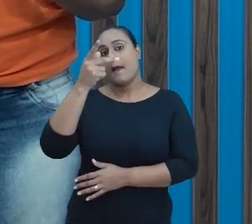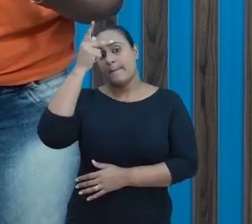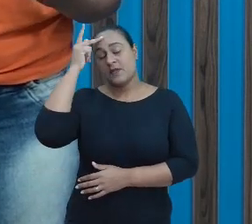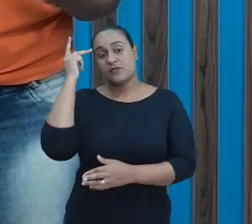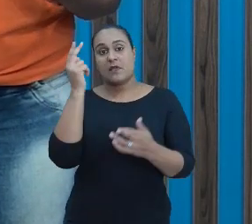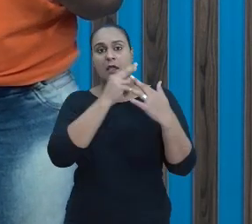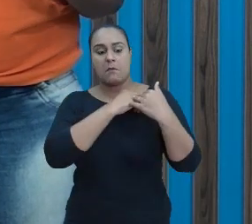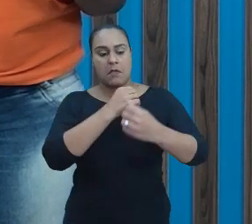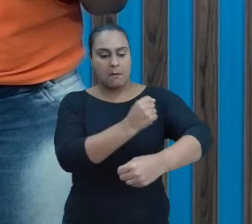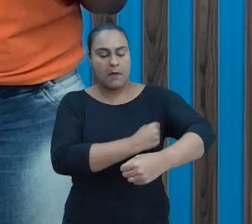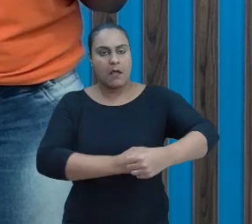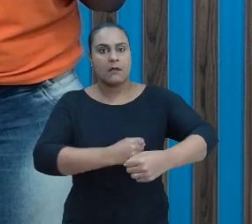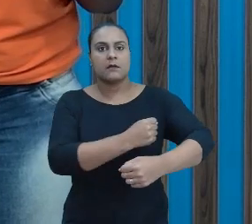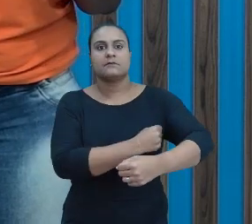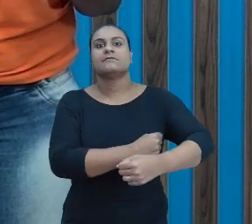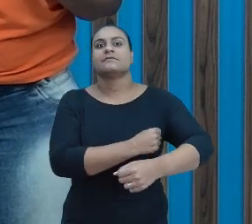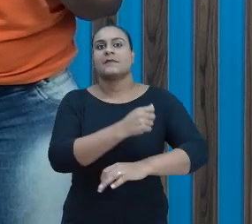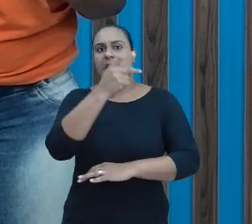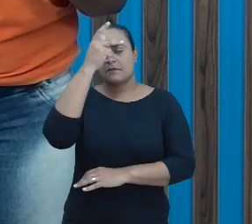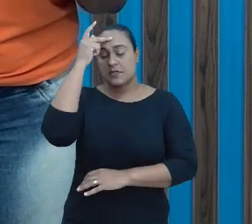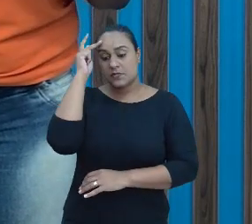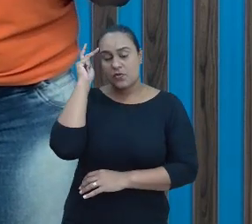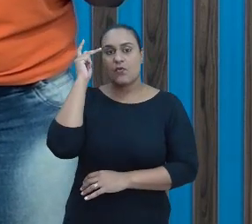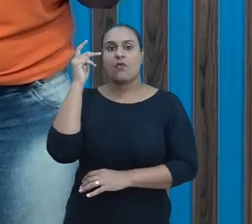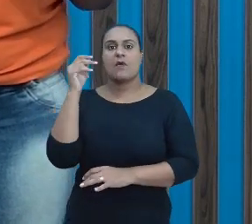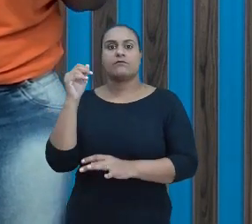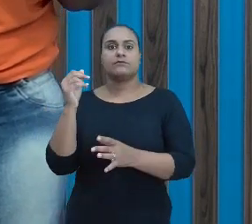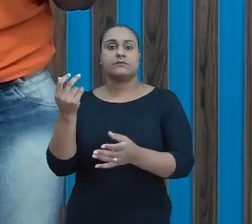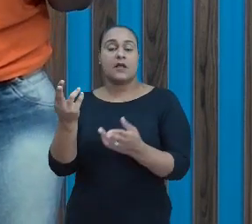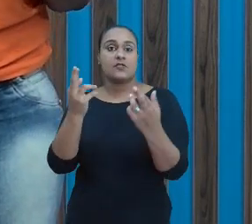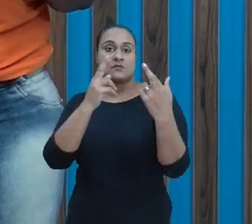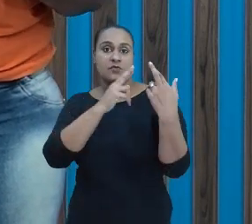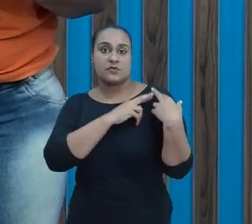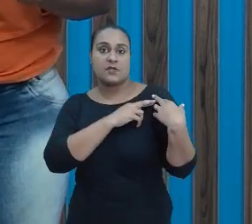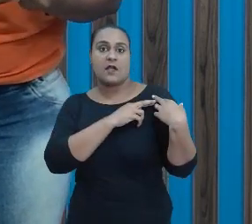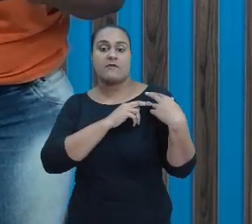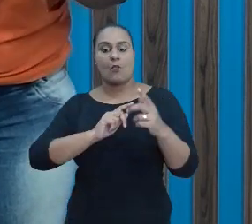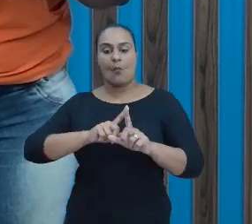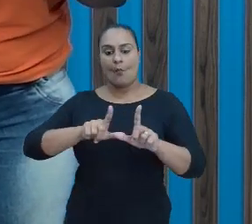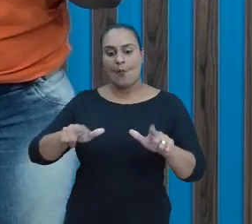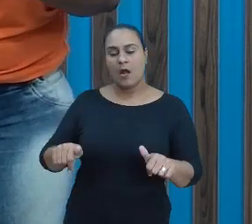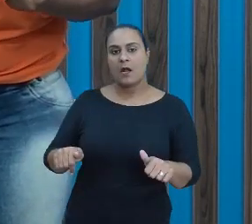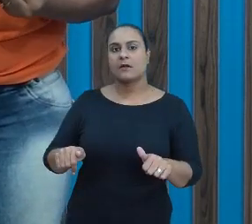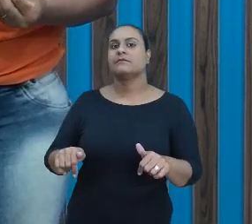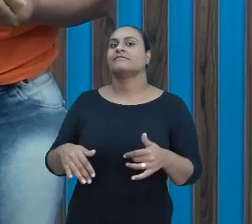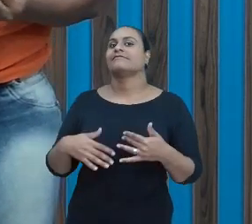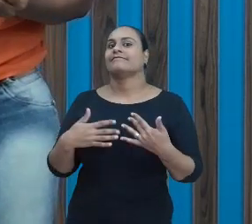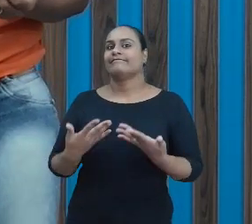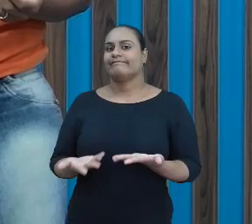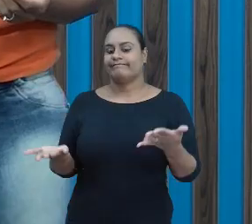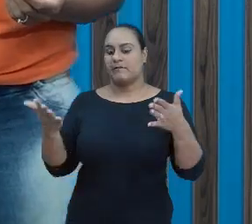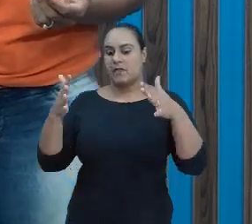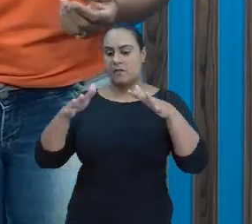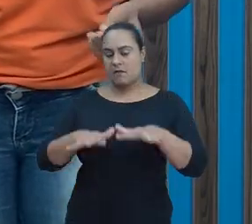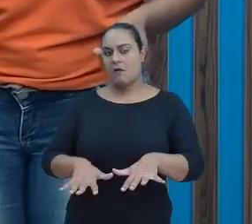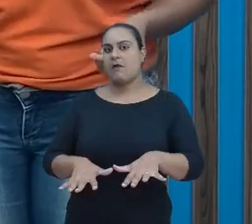da limpeza precisa ter esse olhar afetivo, esse olhar de incluir, de oportunizar.